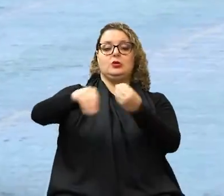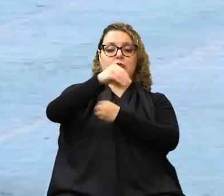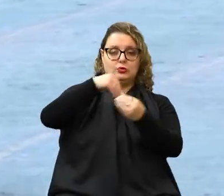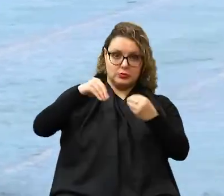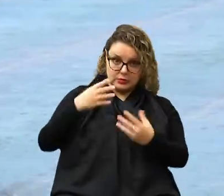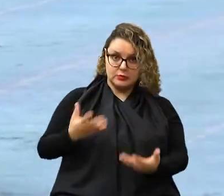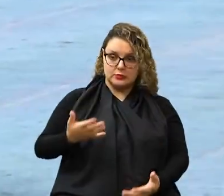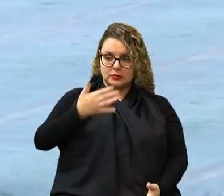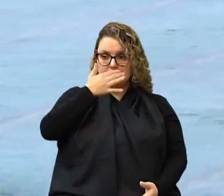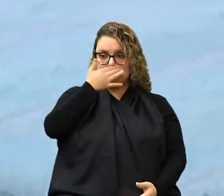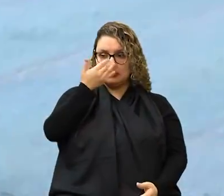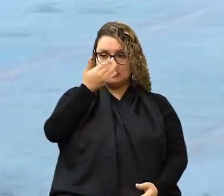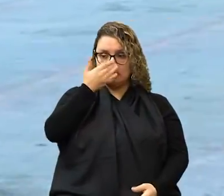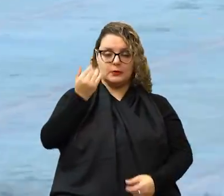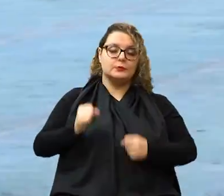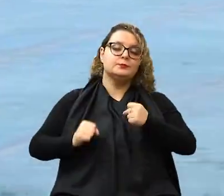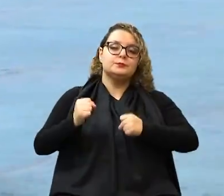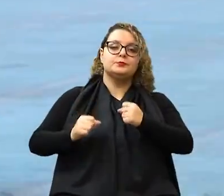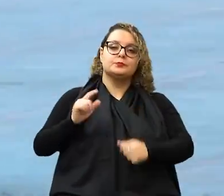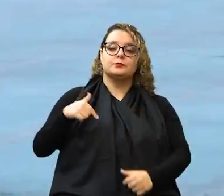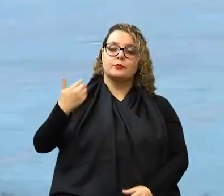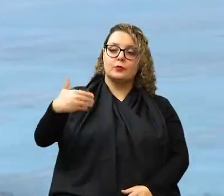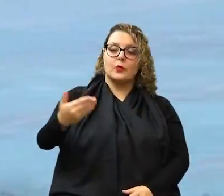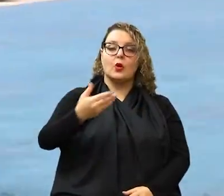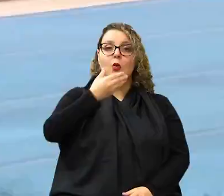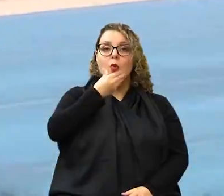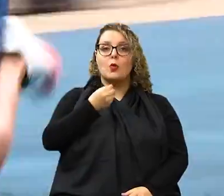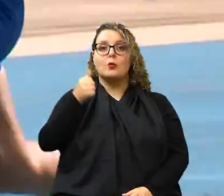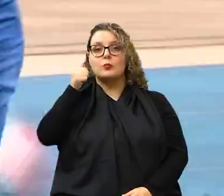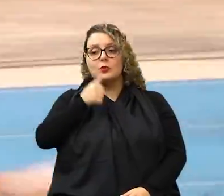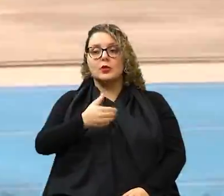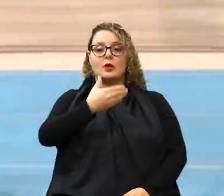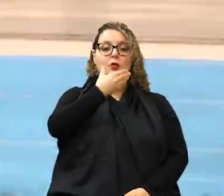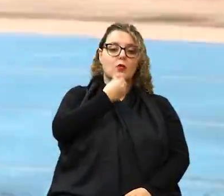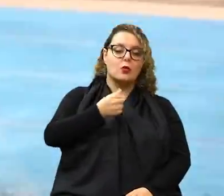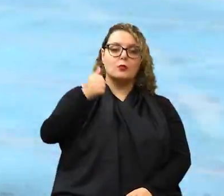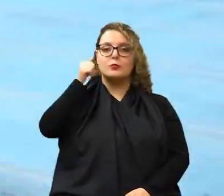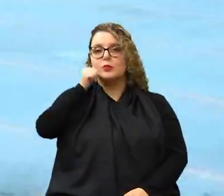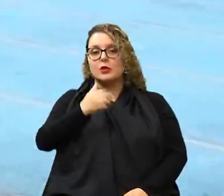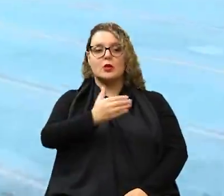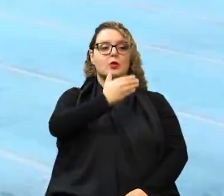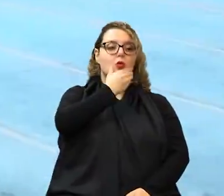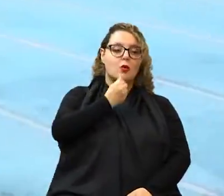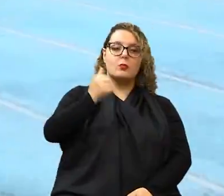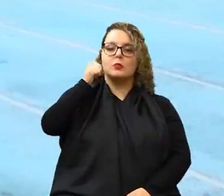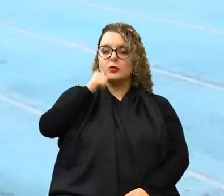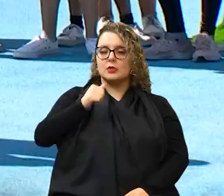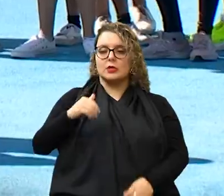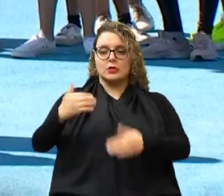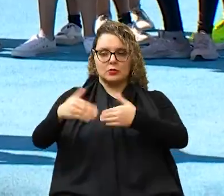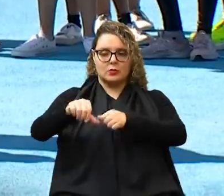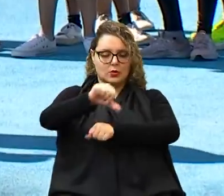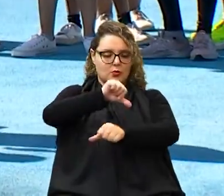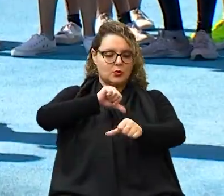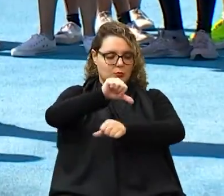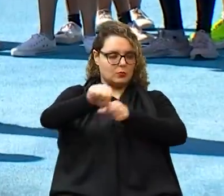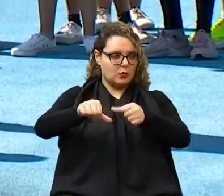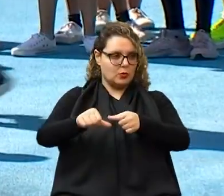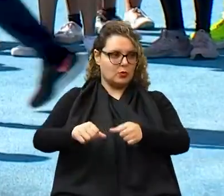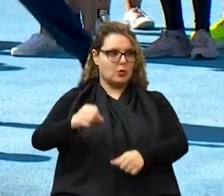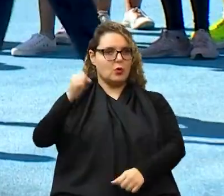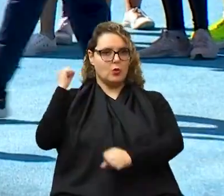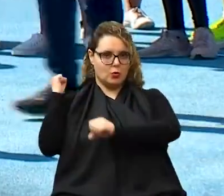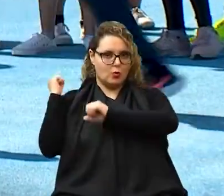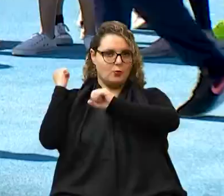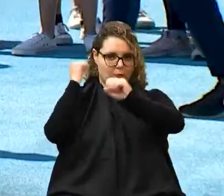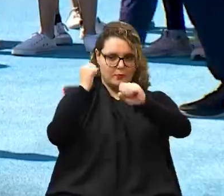4x400 misto, em que correm obrigatoriamente na sequência homem-mulher, homem-mulher. E nas provas de revezamento são disputadas